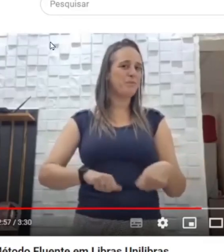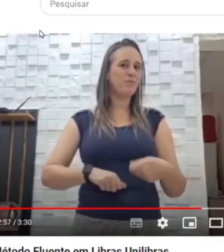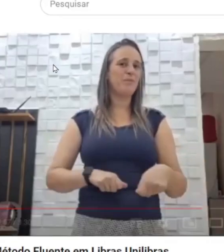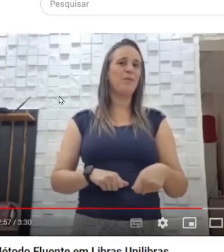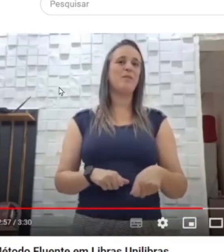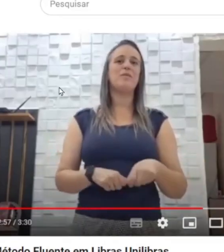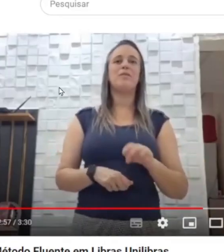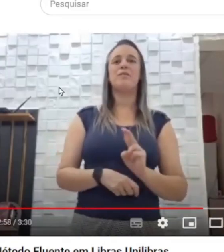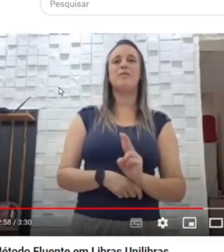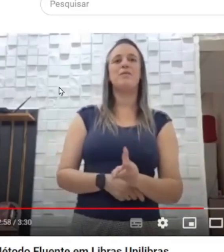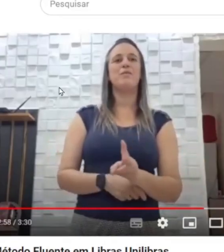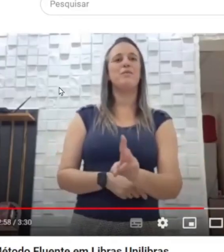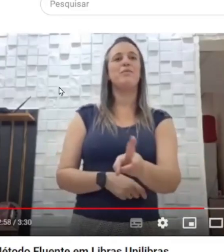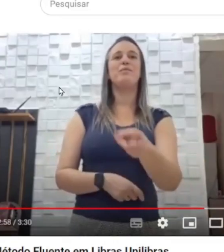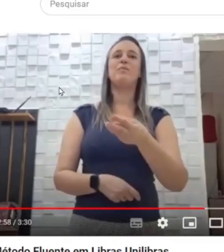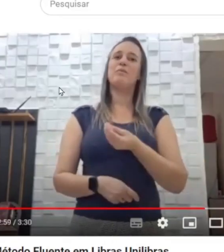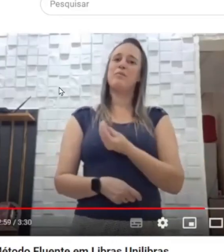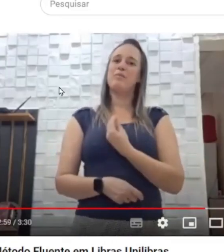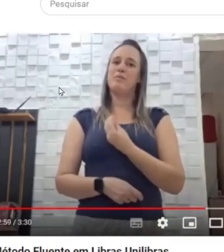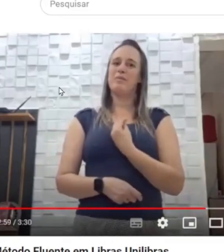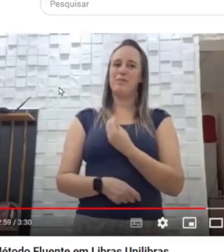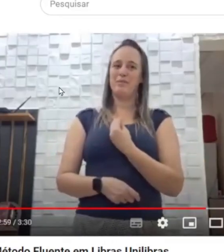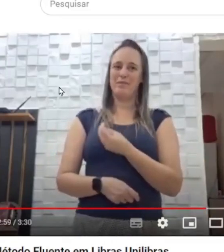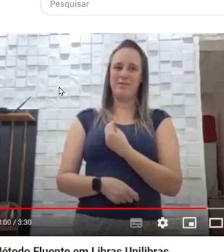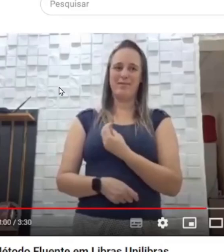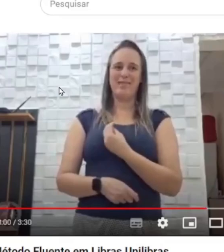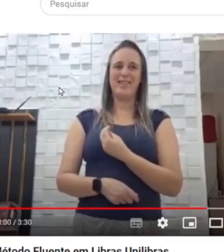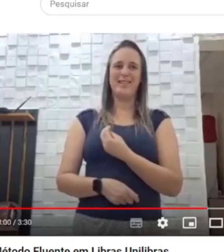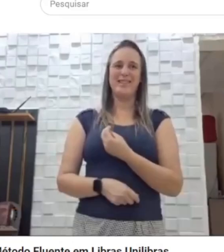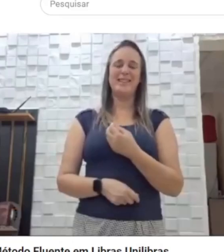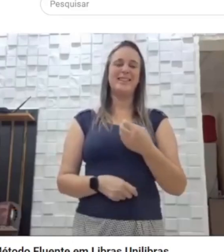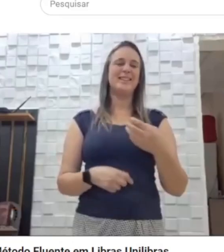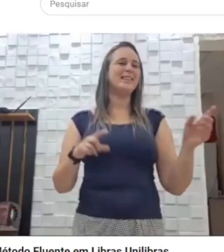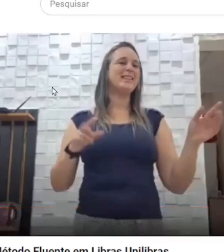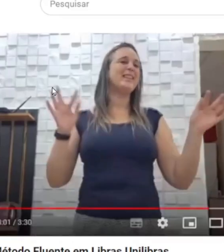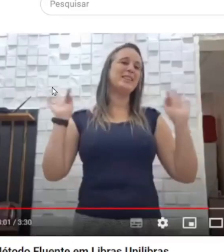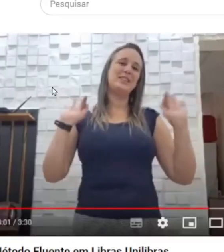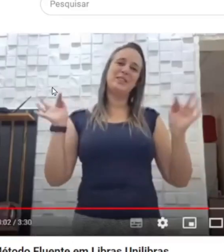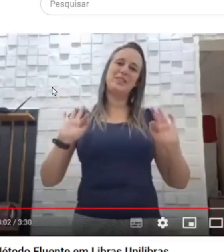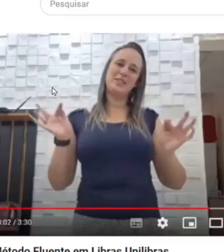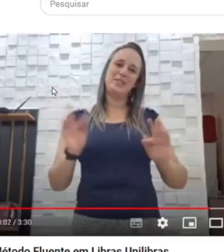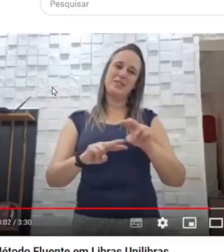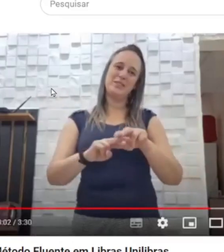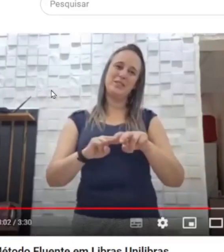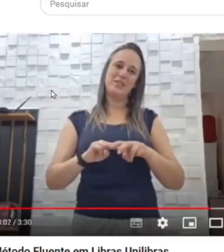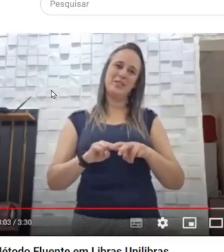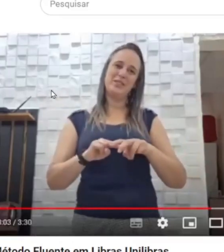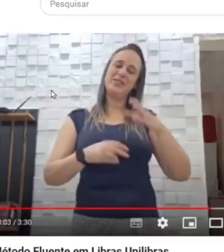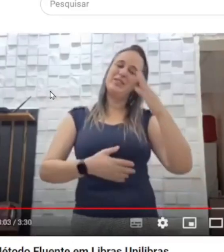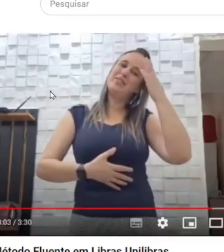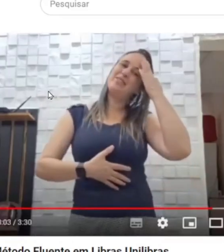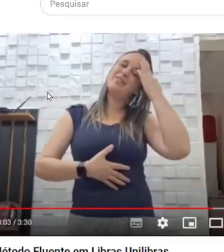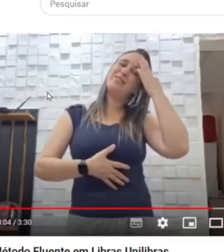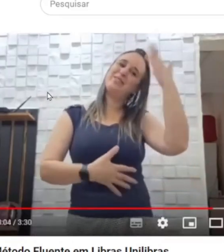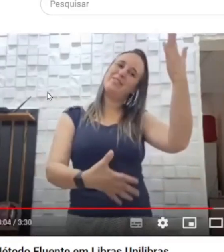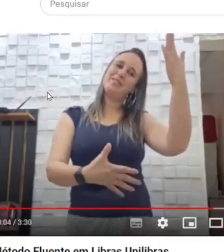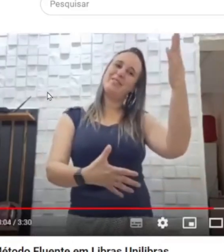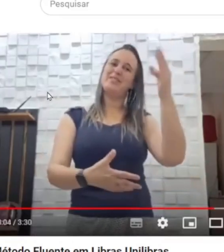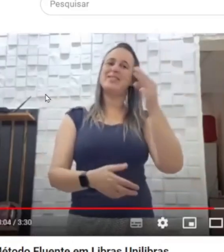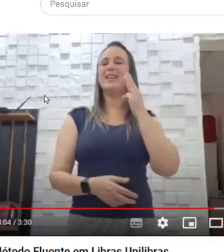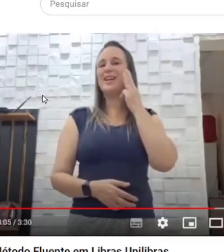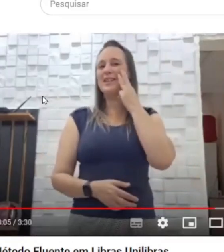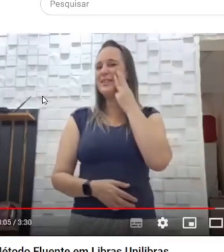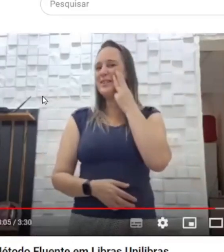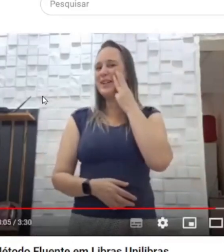próprio desenvolvimento. Agora, a Kátia começou a interpretar como profissional também, trabalhando